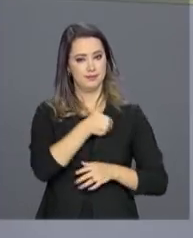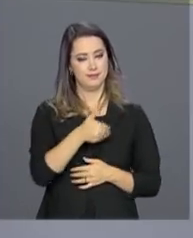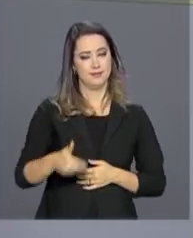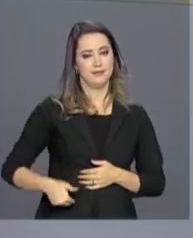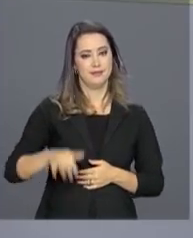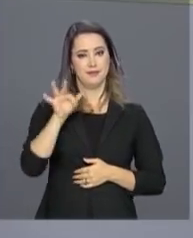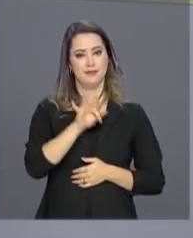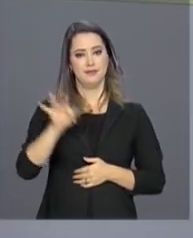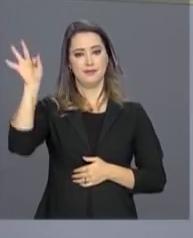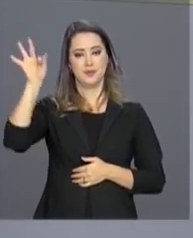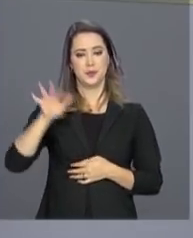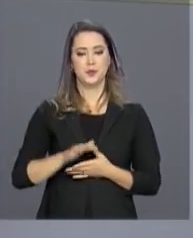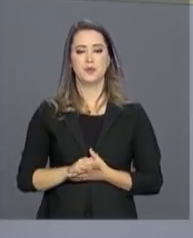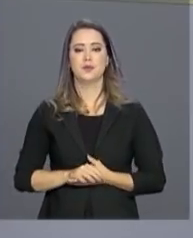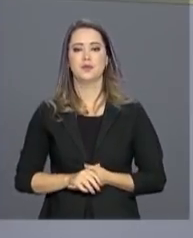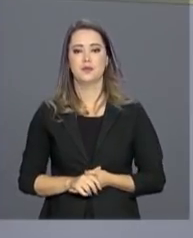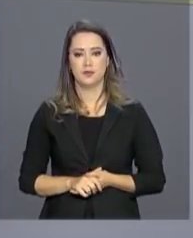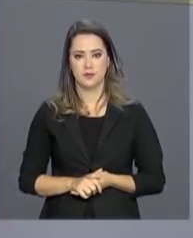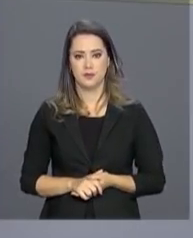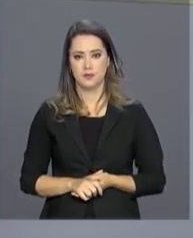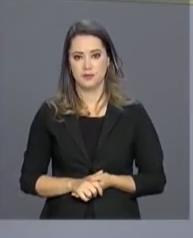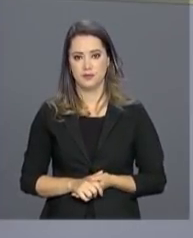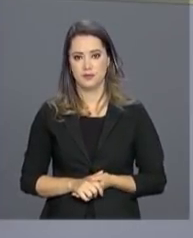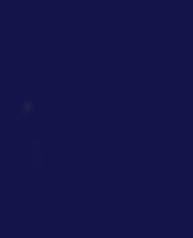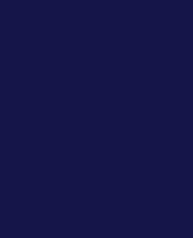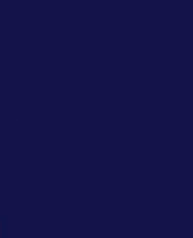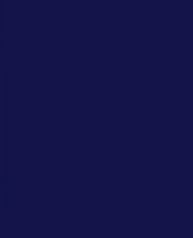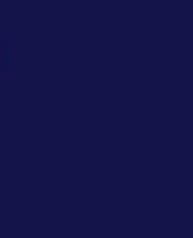aqui na nbr a tv do governo federal